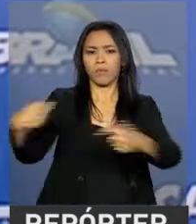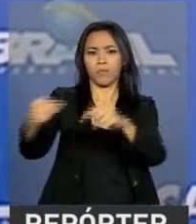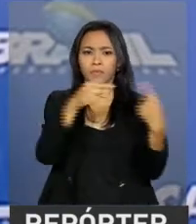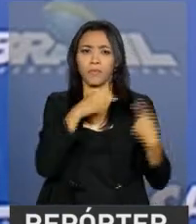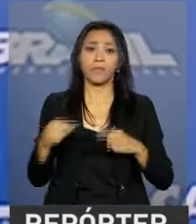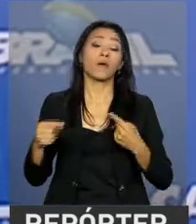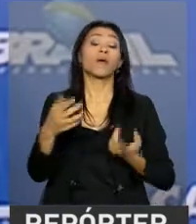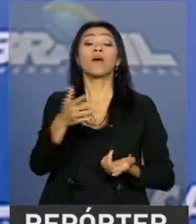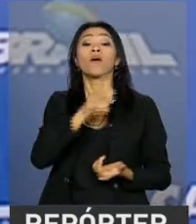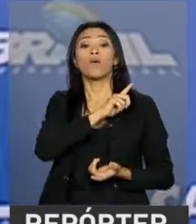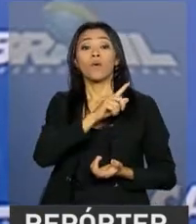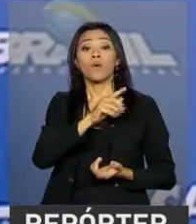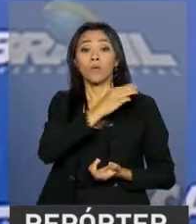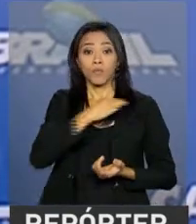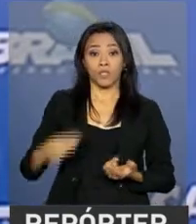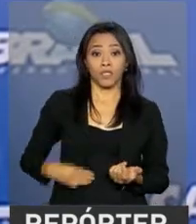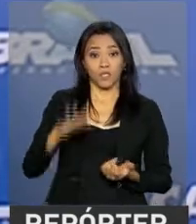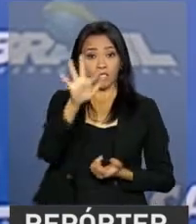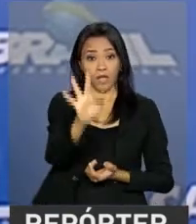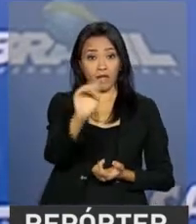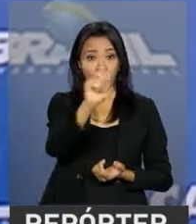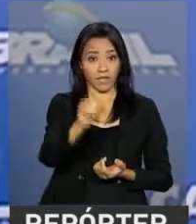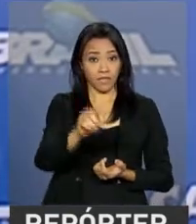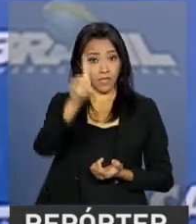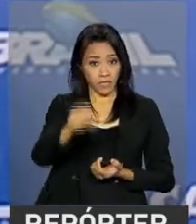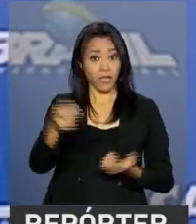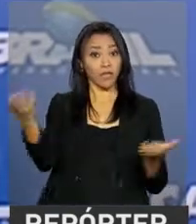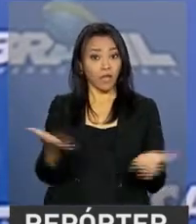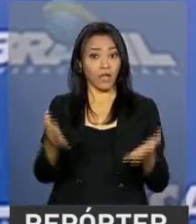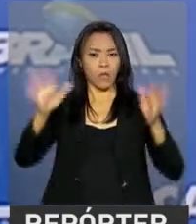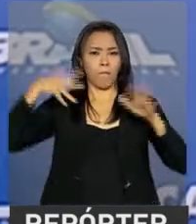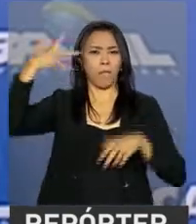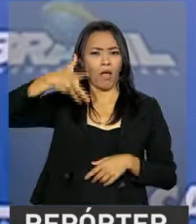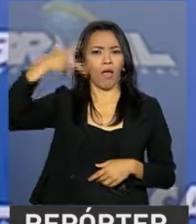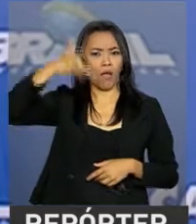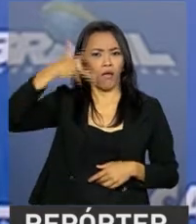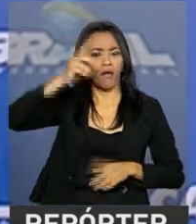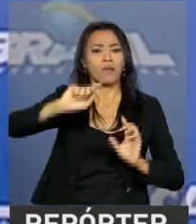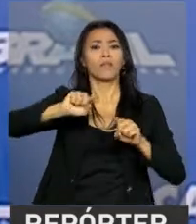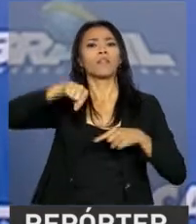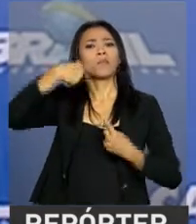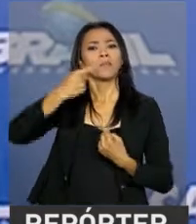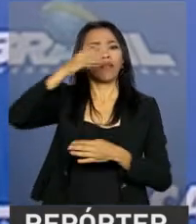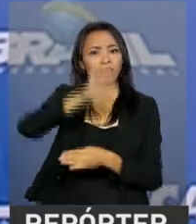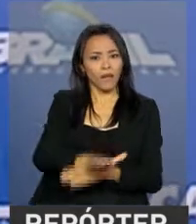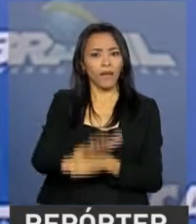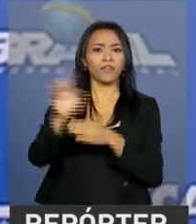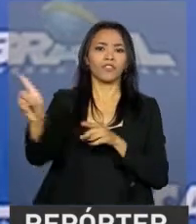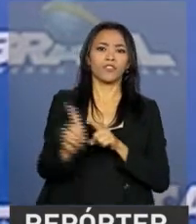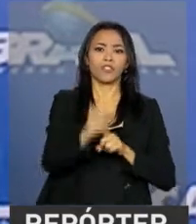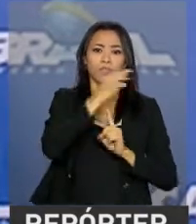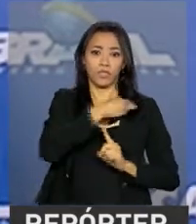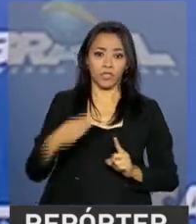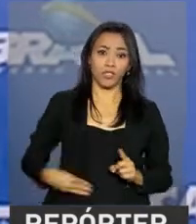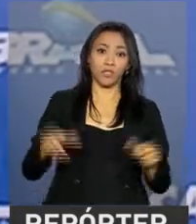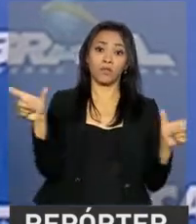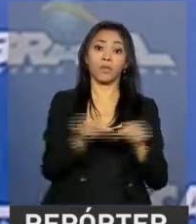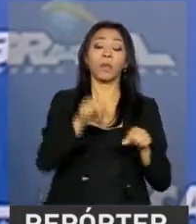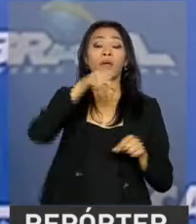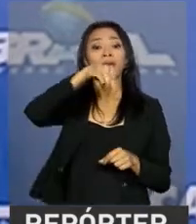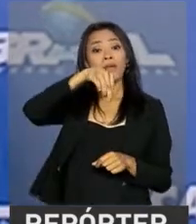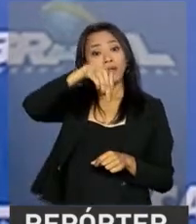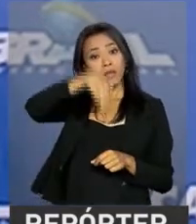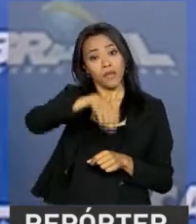fala sobre questões econômicas em um painel ainda nesta manhã à tarde vão participar do evento o ministro de minas e energia fernando coelho